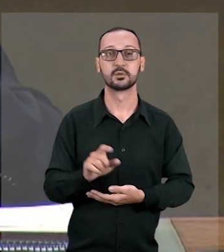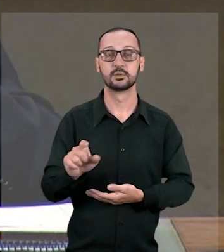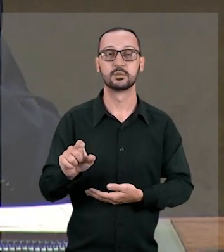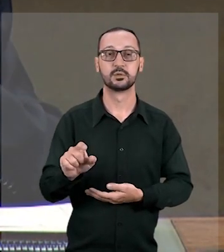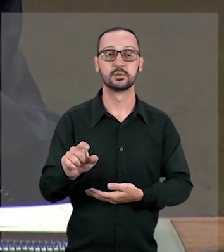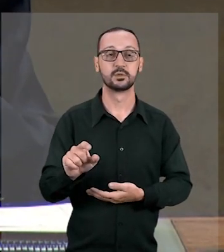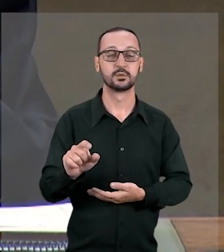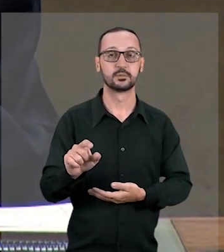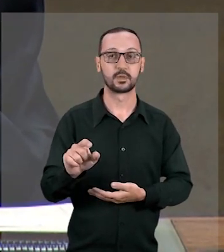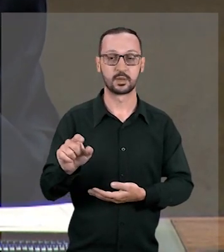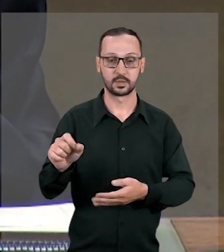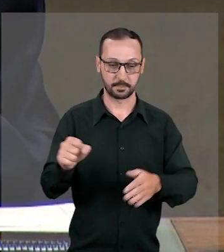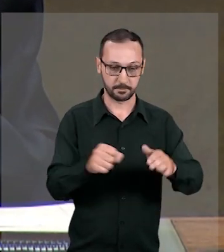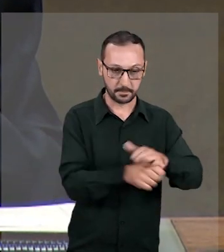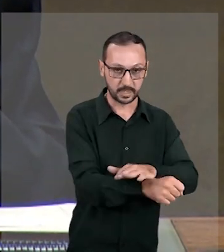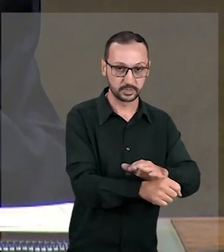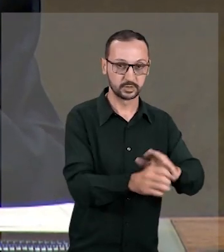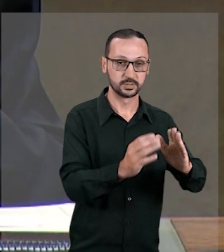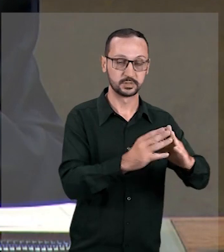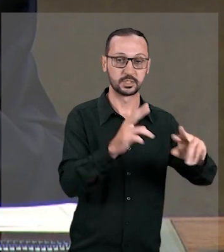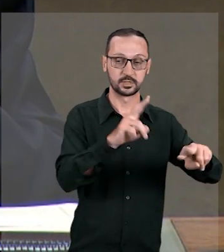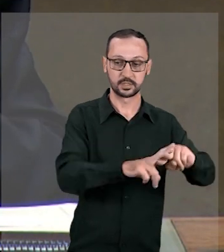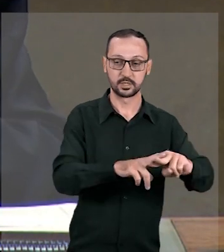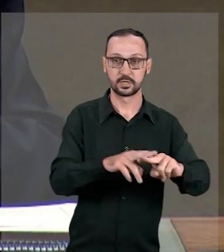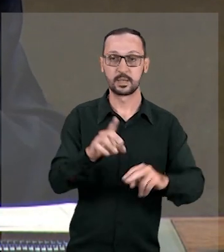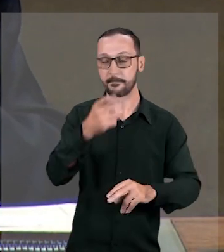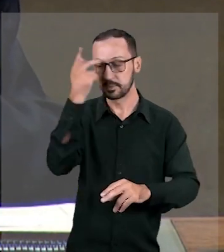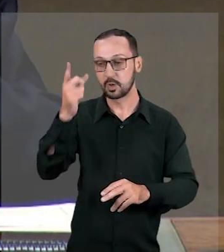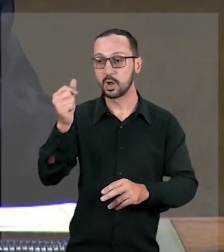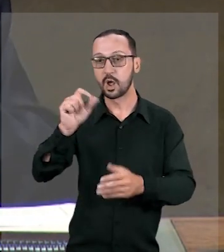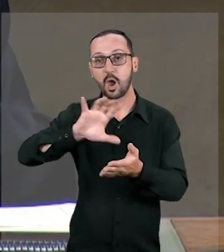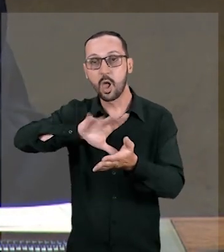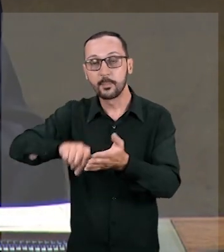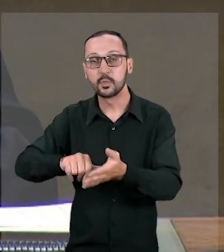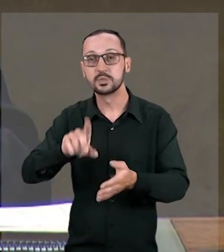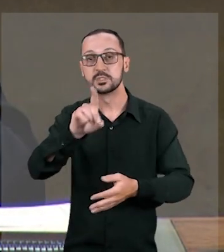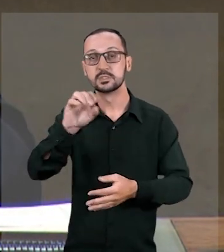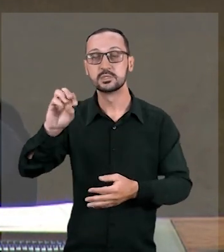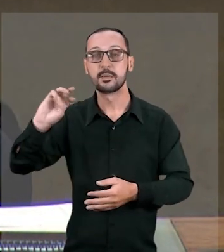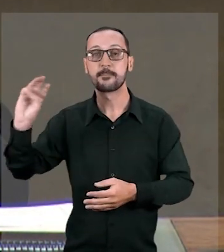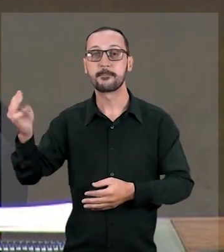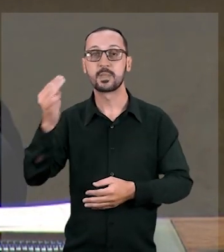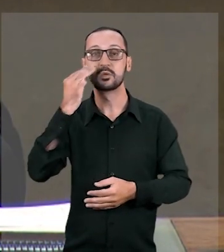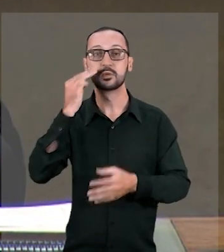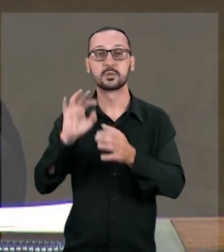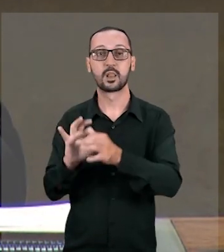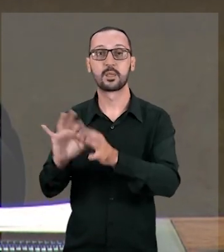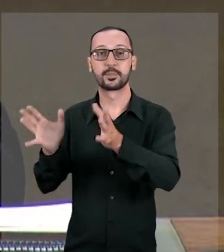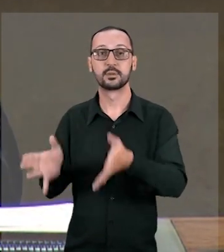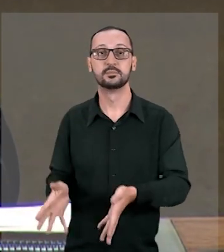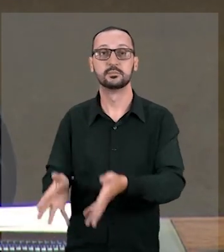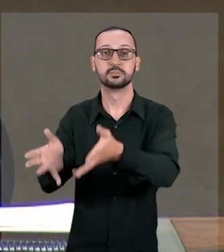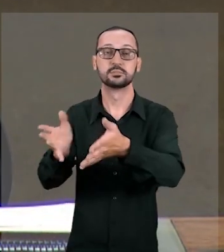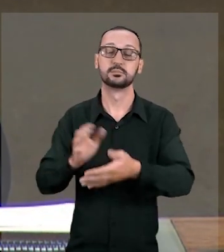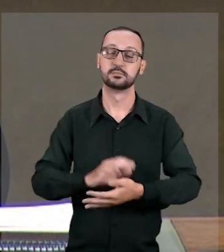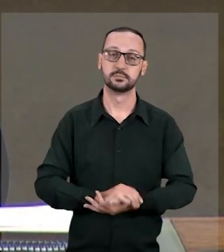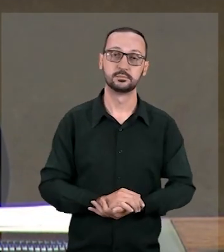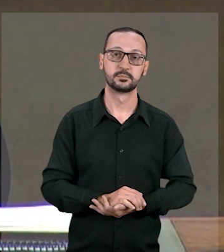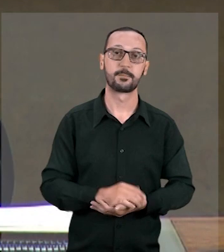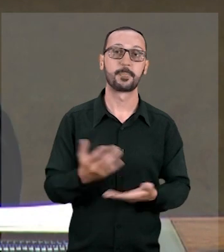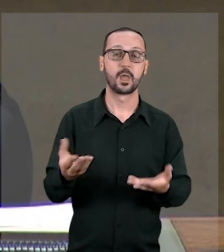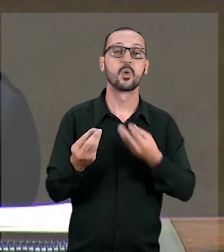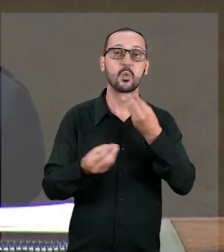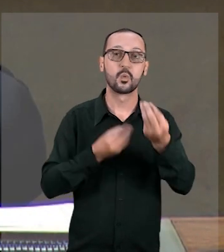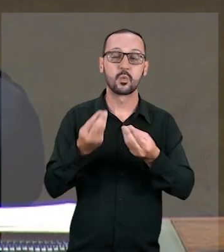libertam os que desviaram 100 milhões. Esta é a dura realidade do sistema punitivo no